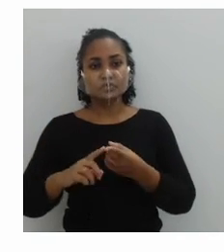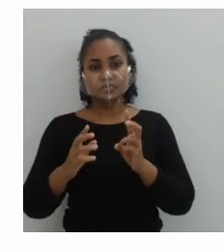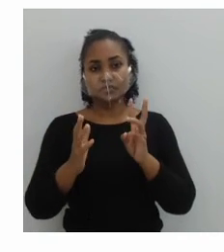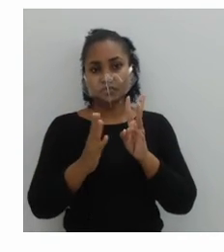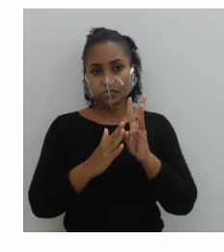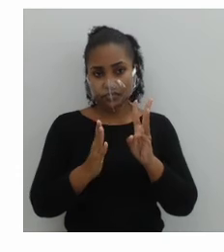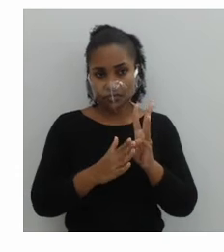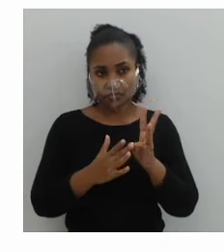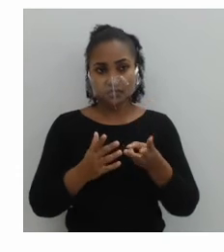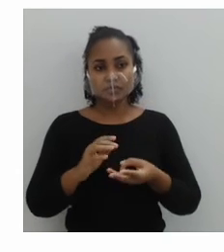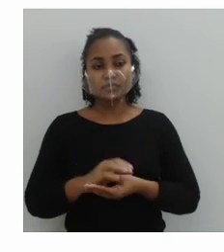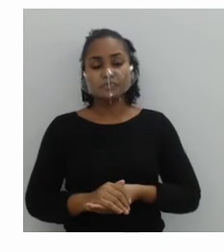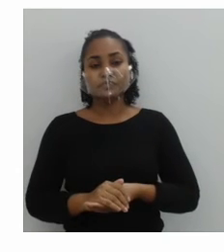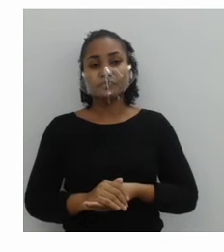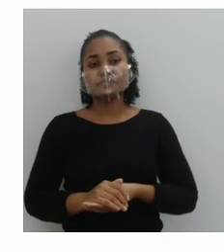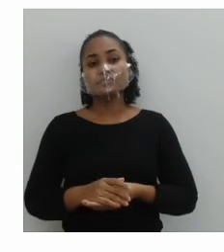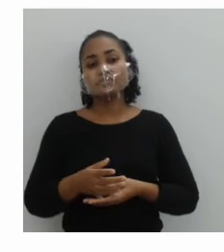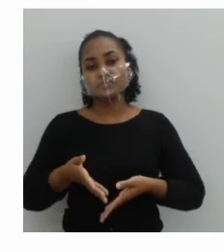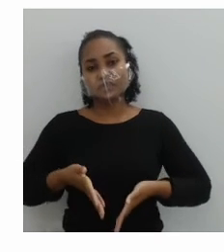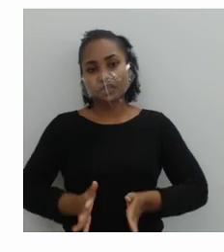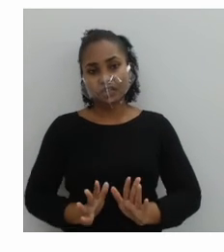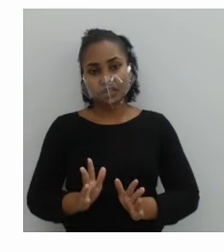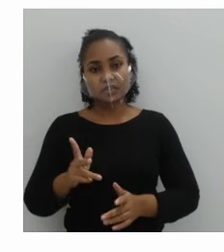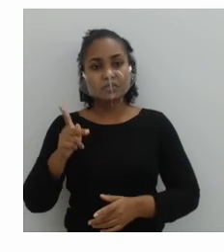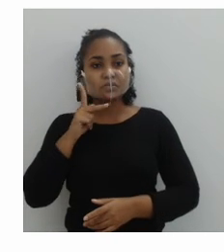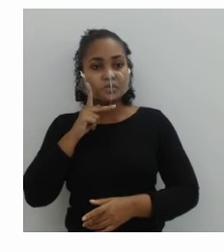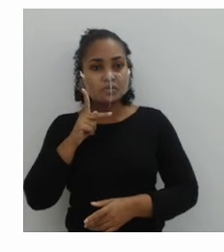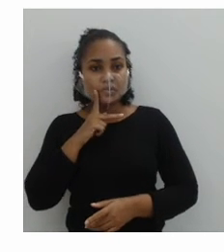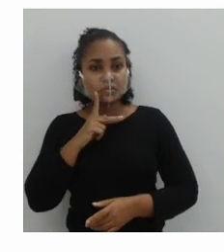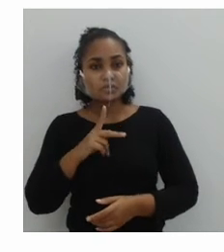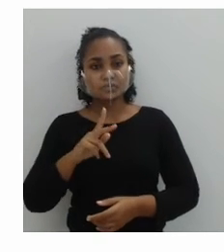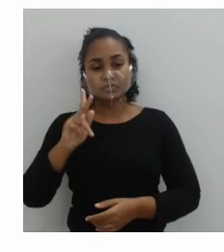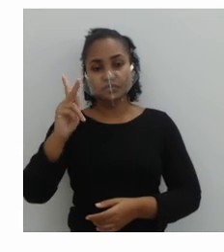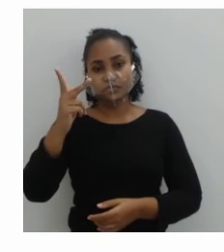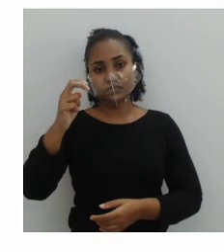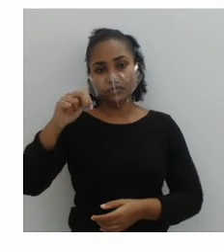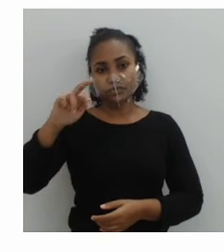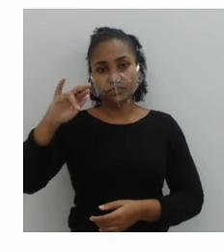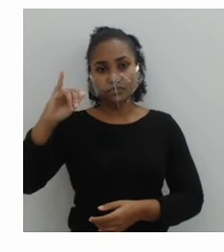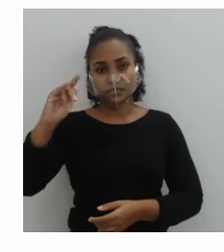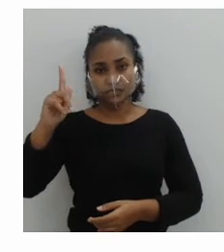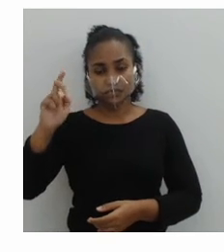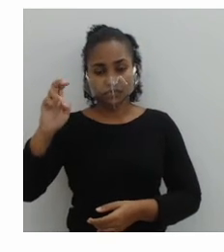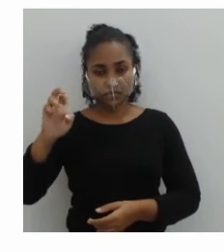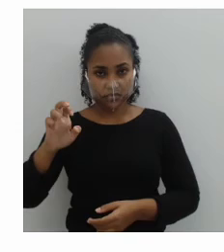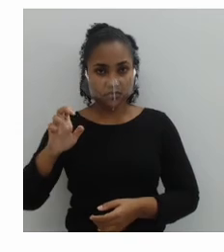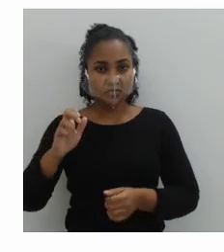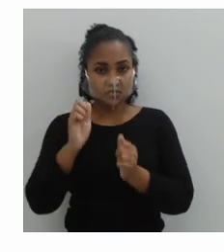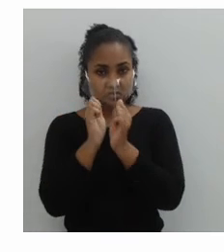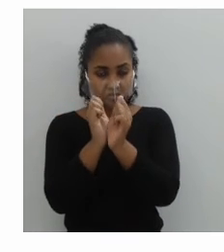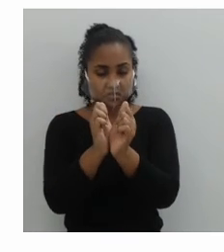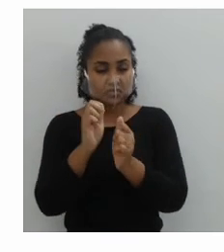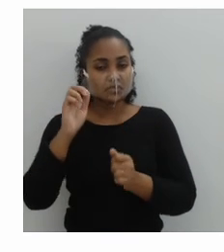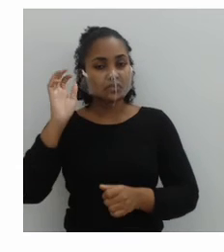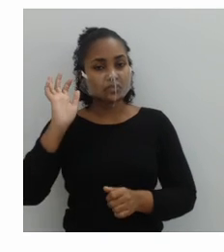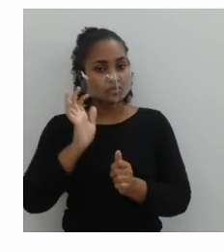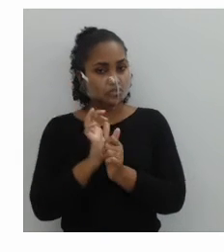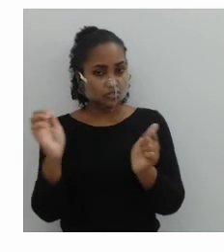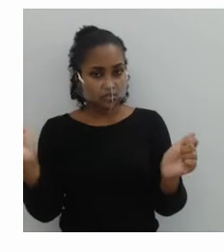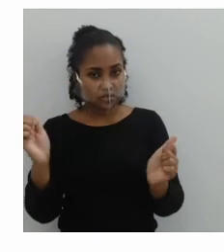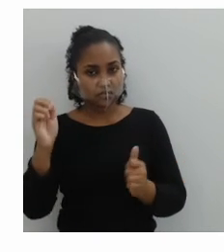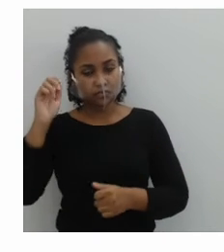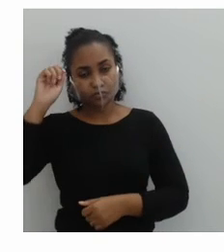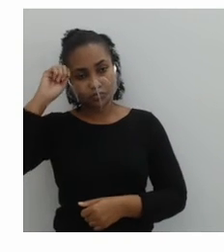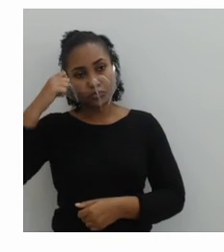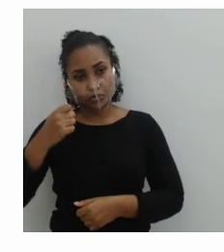Negreiro, filho do senhor de Engenho, nascido na Paraíba. Os líderes Henrique Dias, negro, liberto, era um ex-escravo, mas era liberto. E